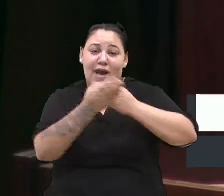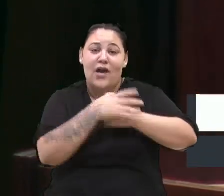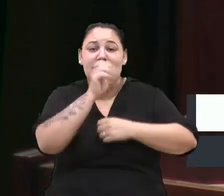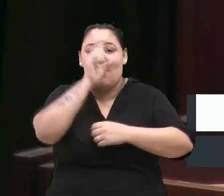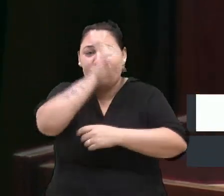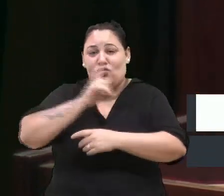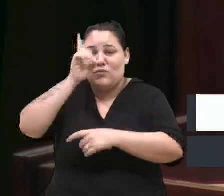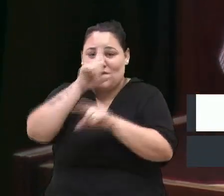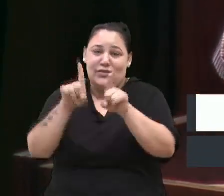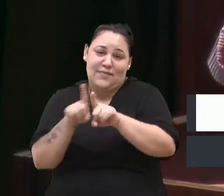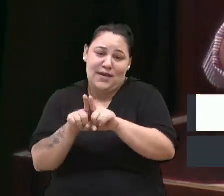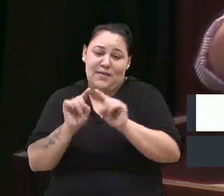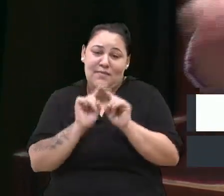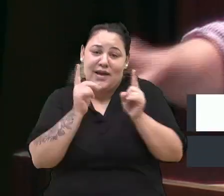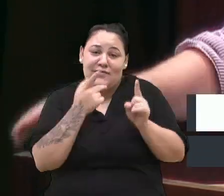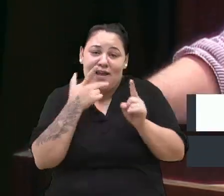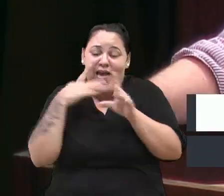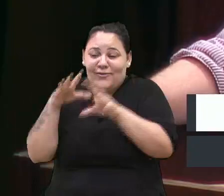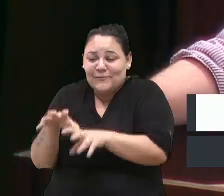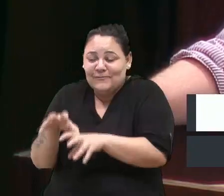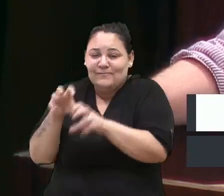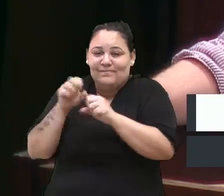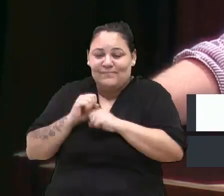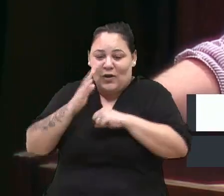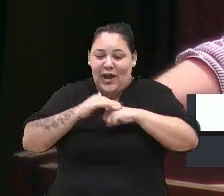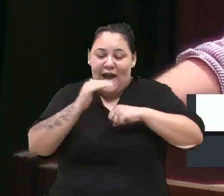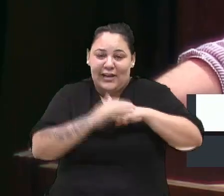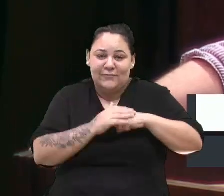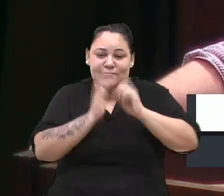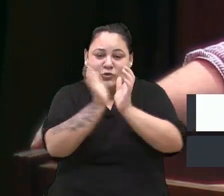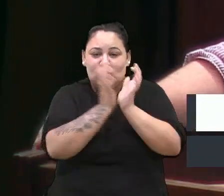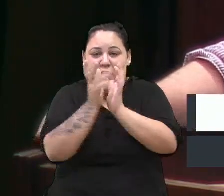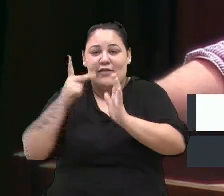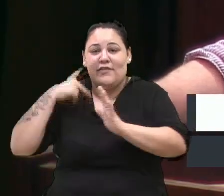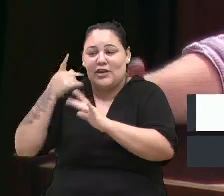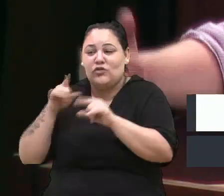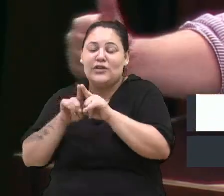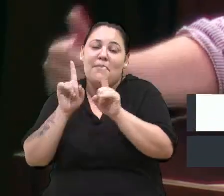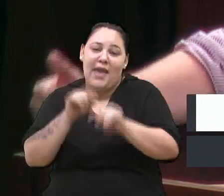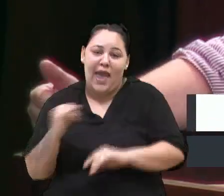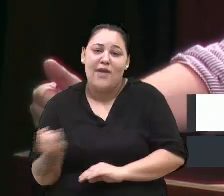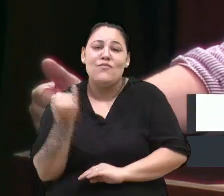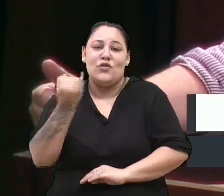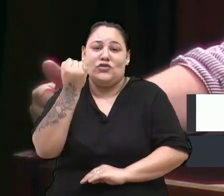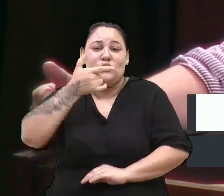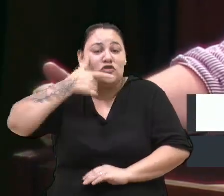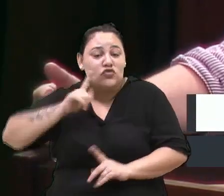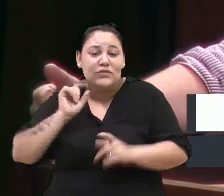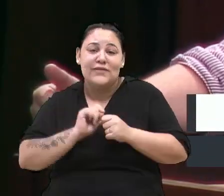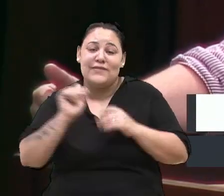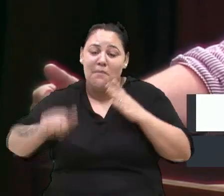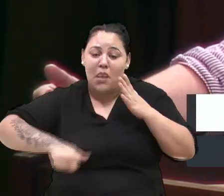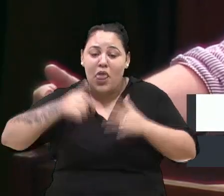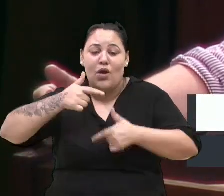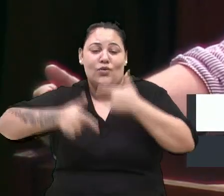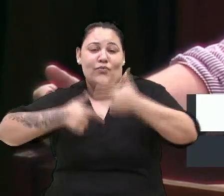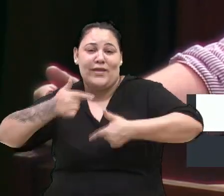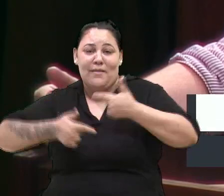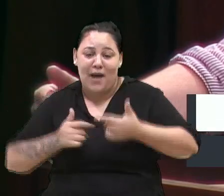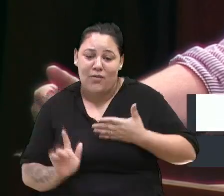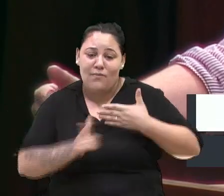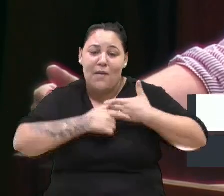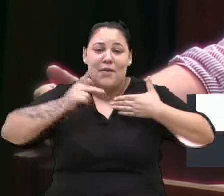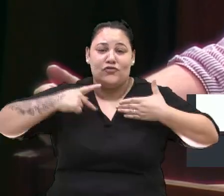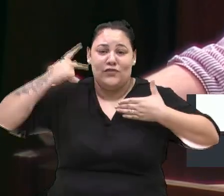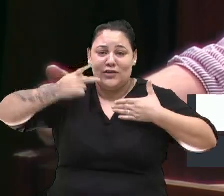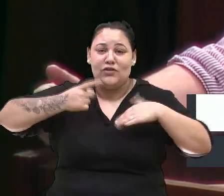Mas dizer que a acolhida dos colegas aqui é muito importante para a gente poder, né, bem desempenhar essa função de legislador.